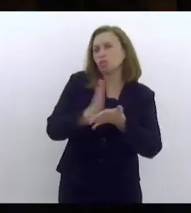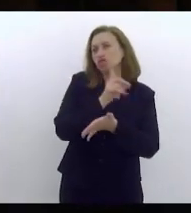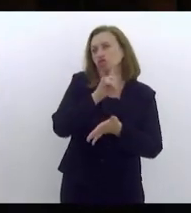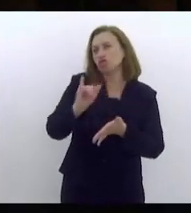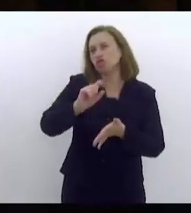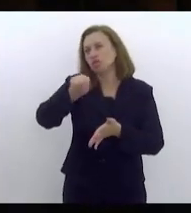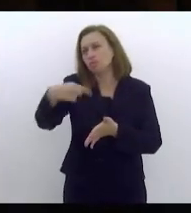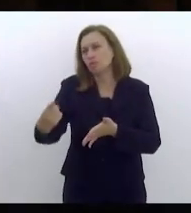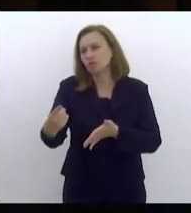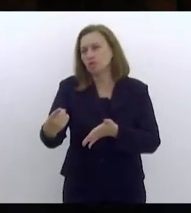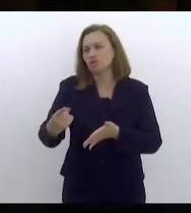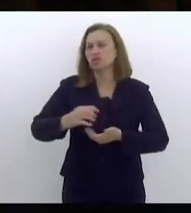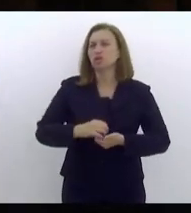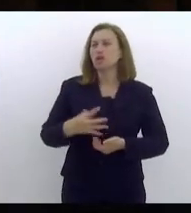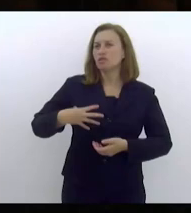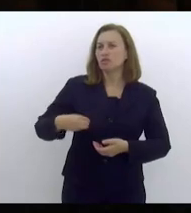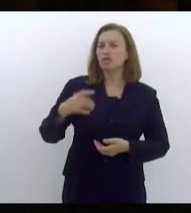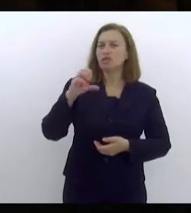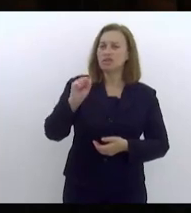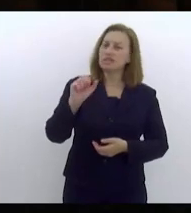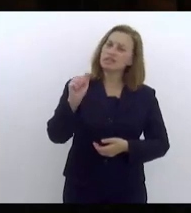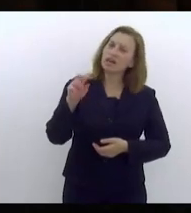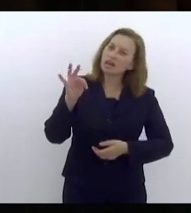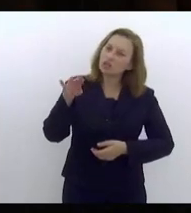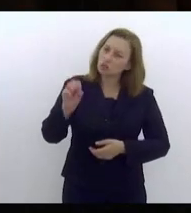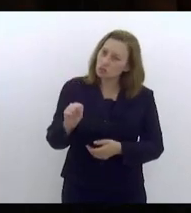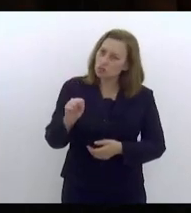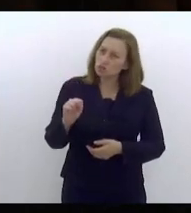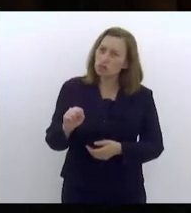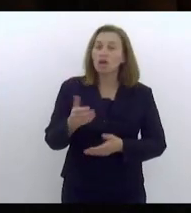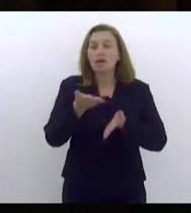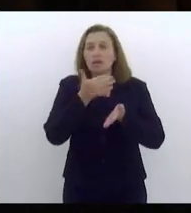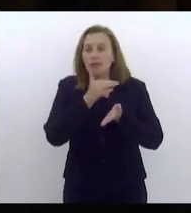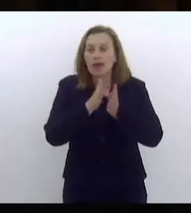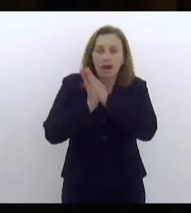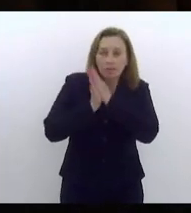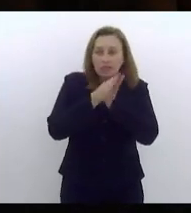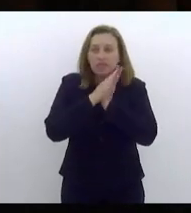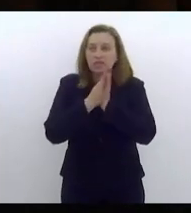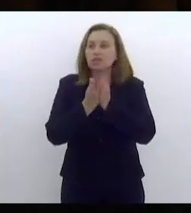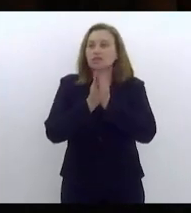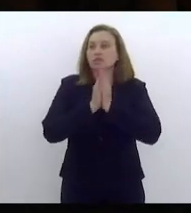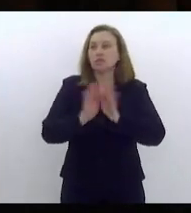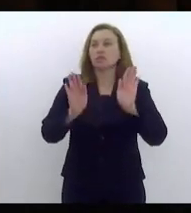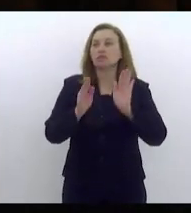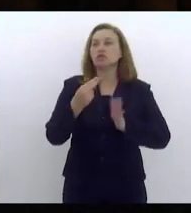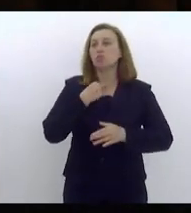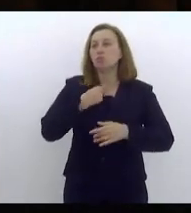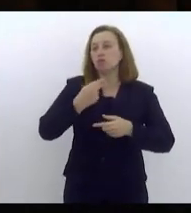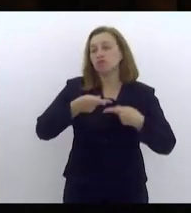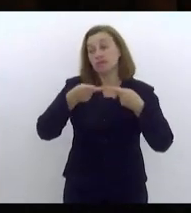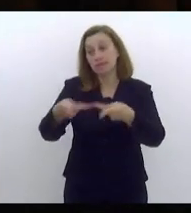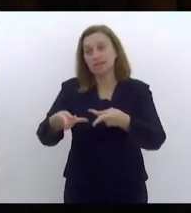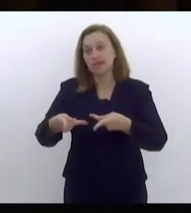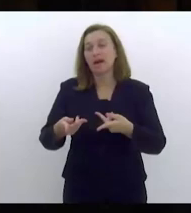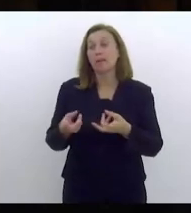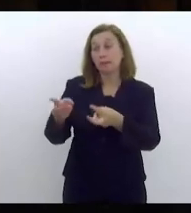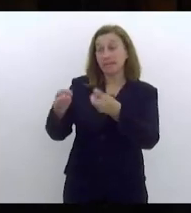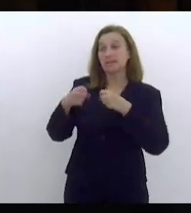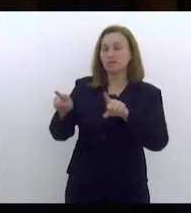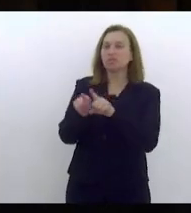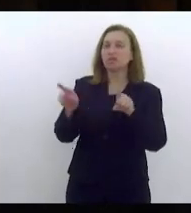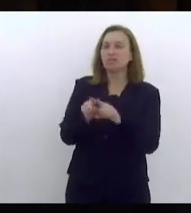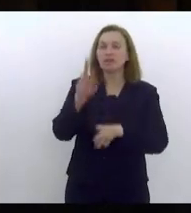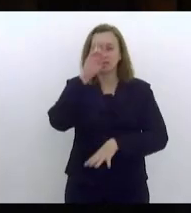após a esse momento em que sua mãe de santo não pôde visitá-lo. Percebemos ainda, senhor, e quando a gente fala,